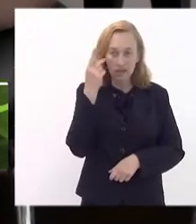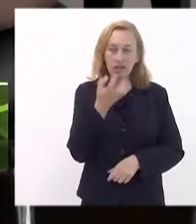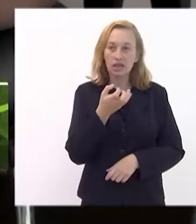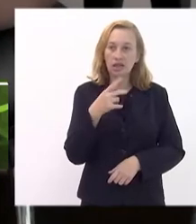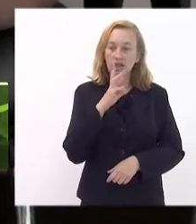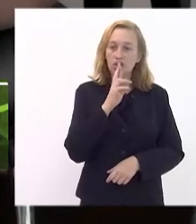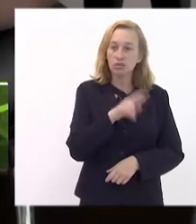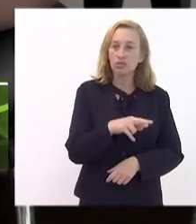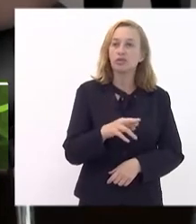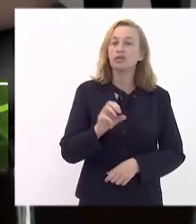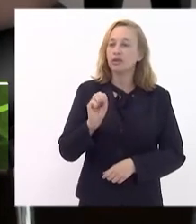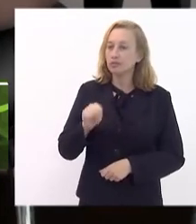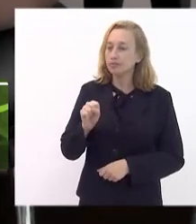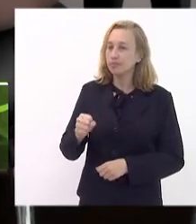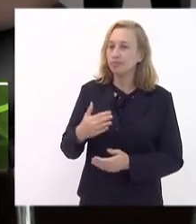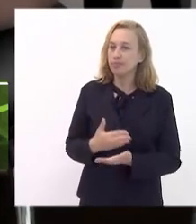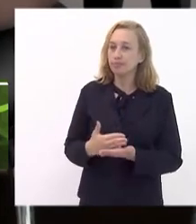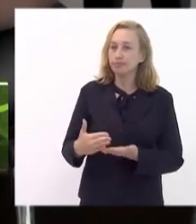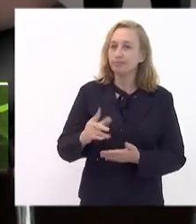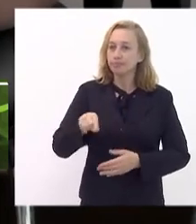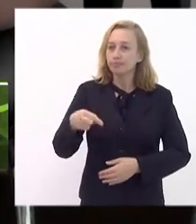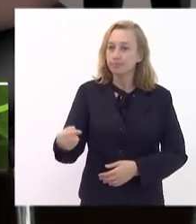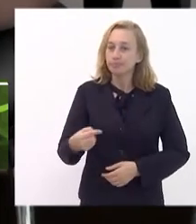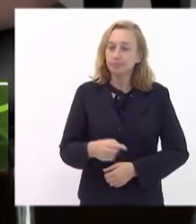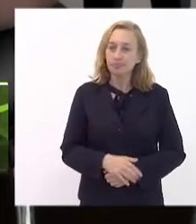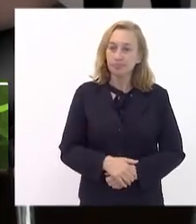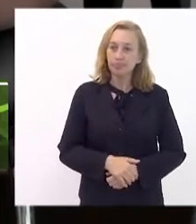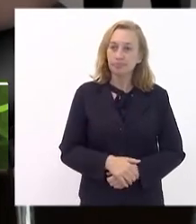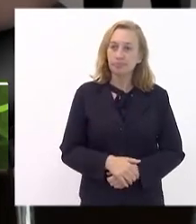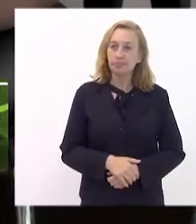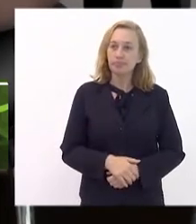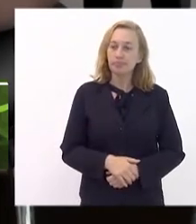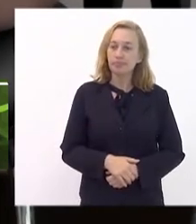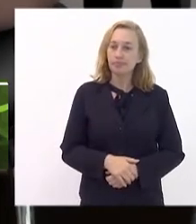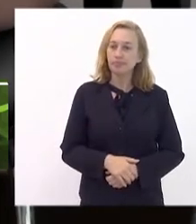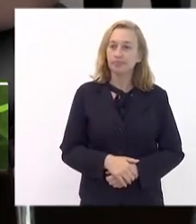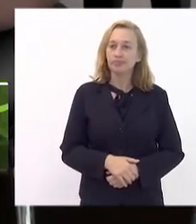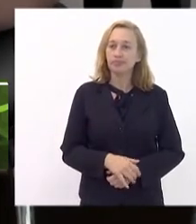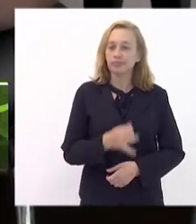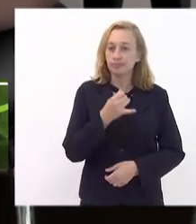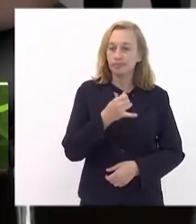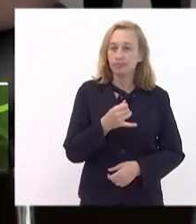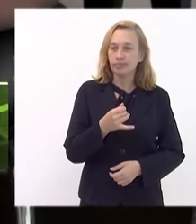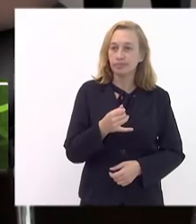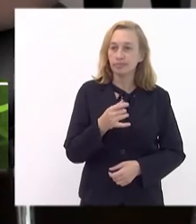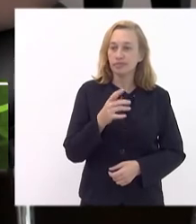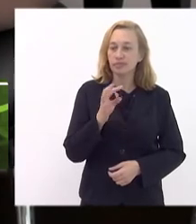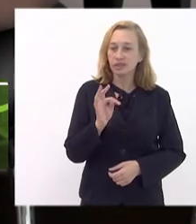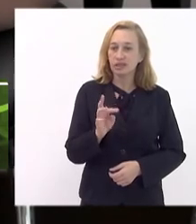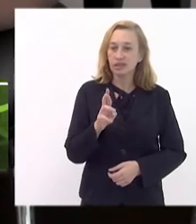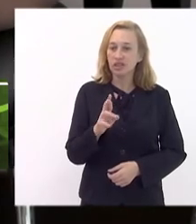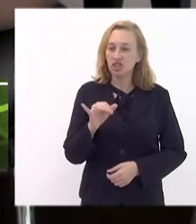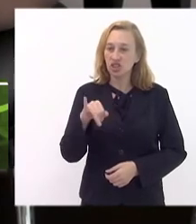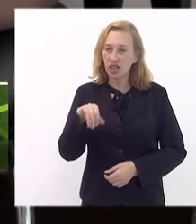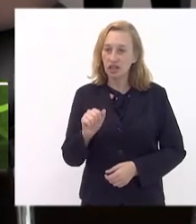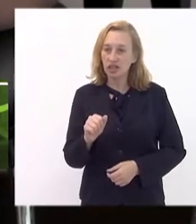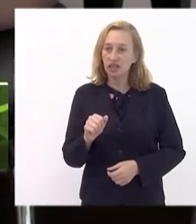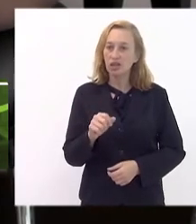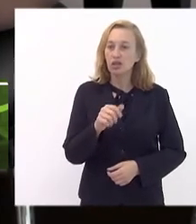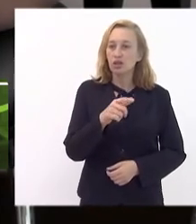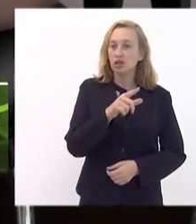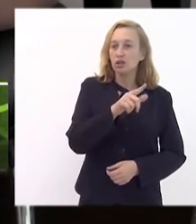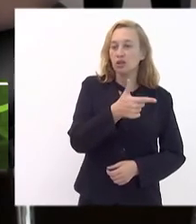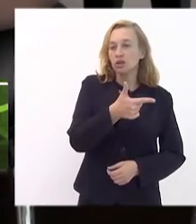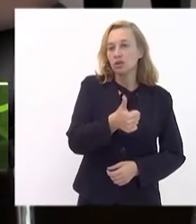ele começou, sim, depois da tragédia de 2011. A gente começou